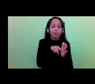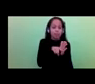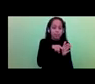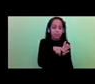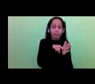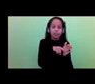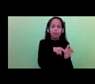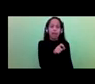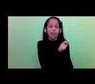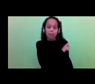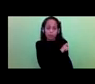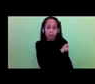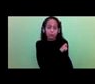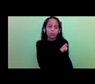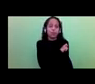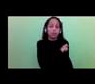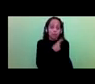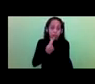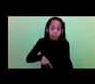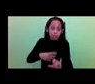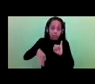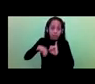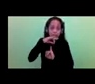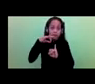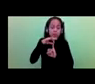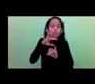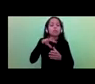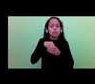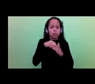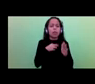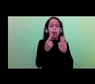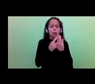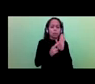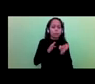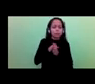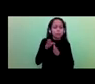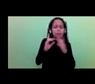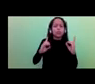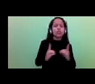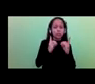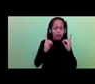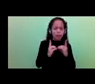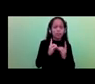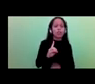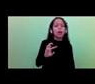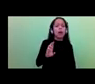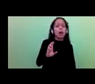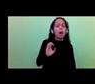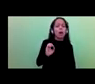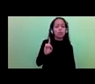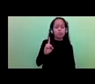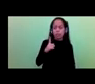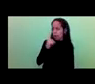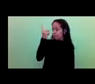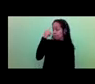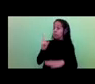pesquisadores, alunos do IFES, nós temos um regulamento de orientação didática que nos impõe alguns